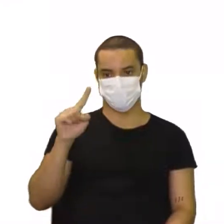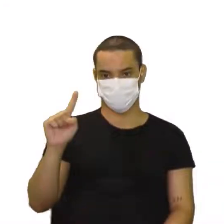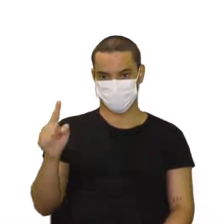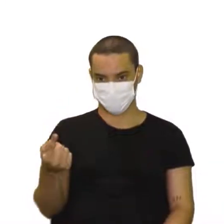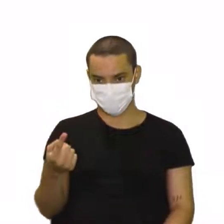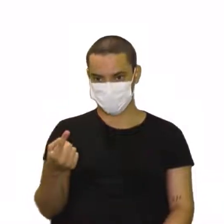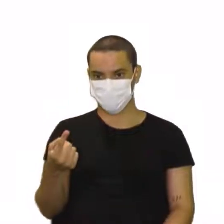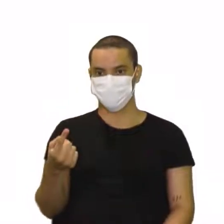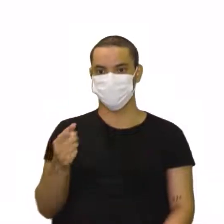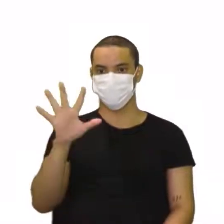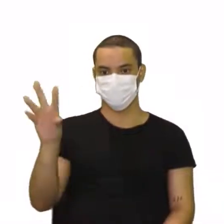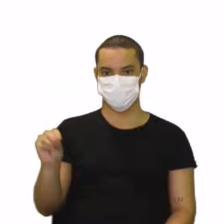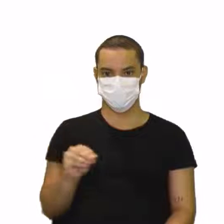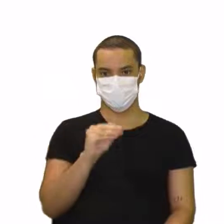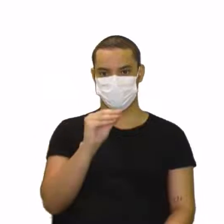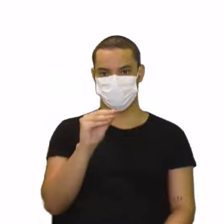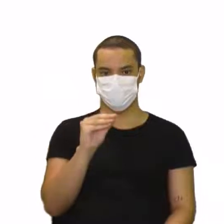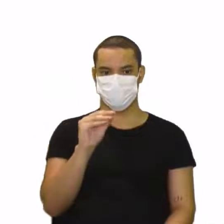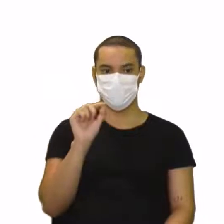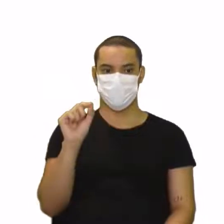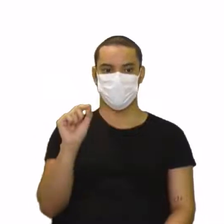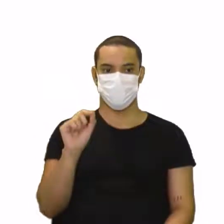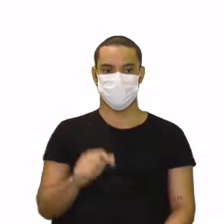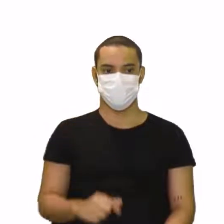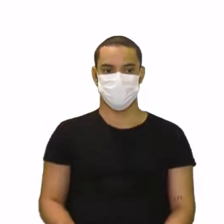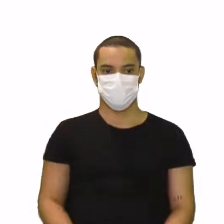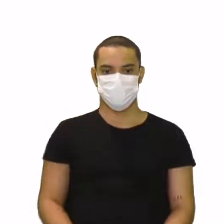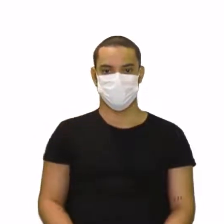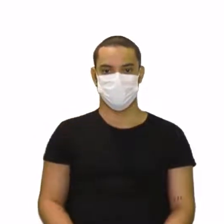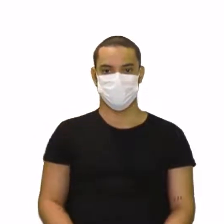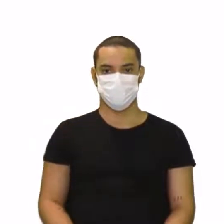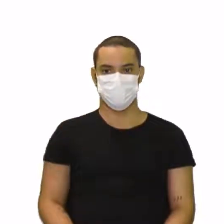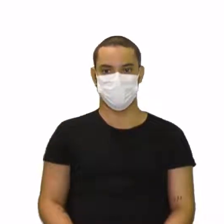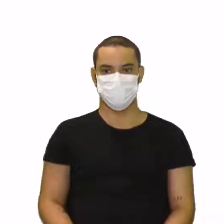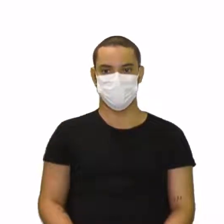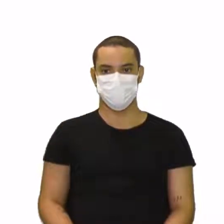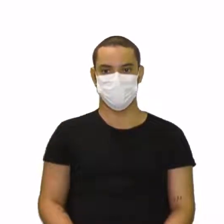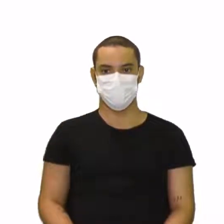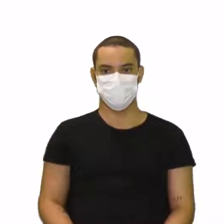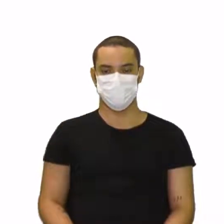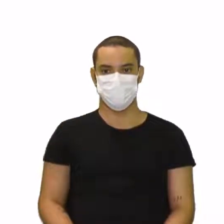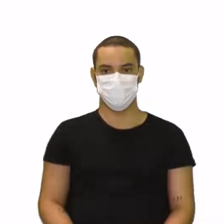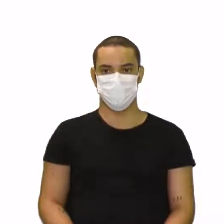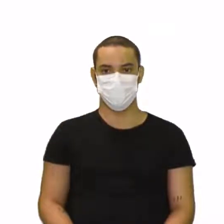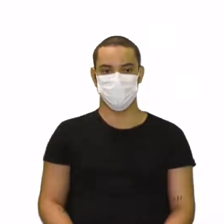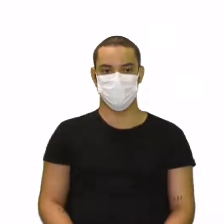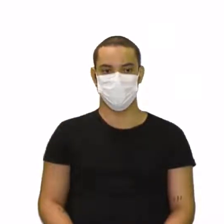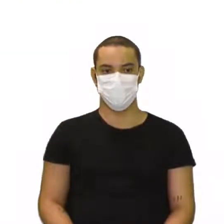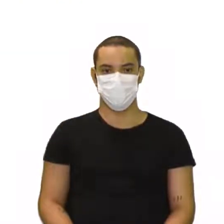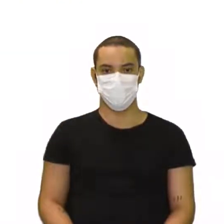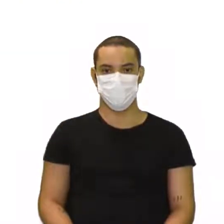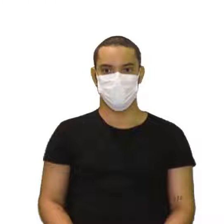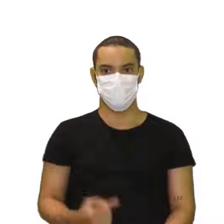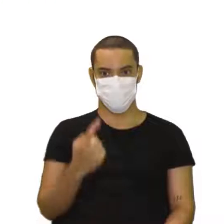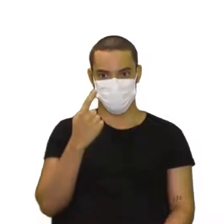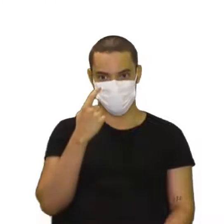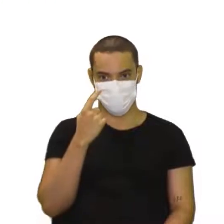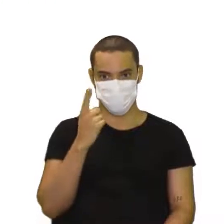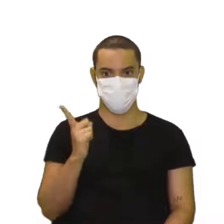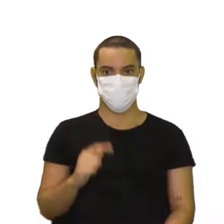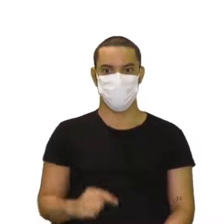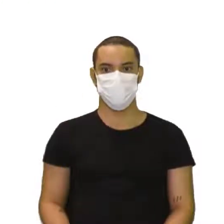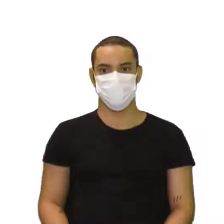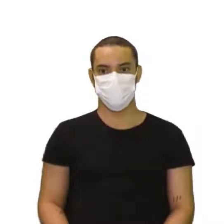passei 2 vezes, deixa eu colocar, ver se eu acerto bem, certinho aqui para não ter dúvida. Olha só, você vem